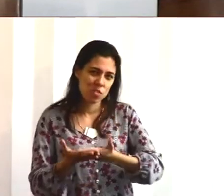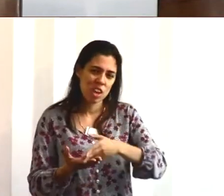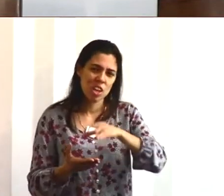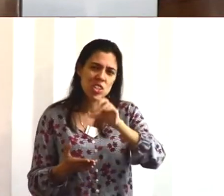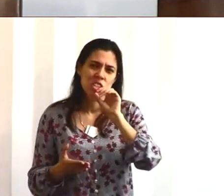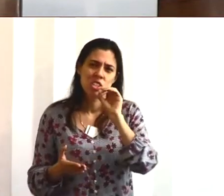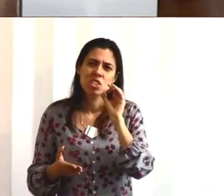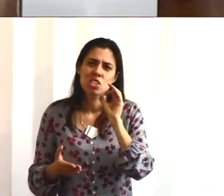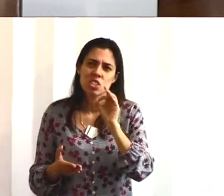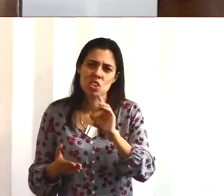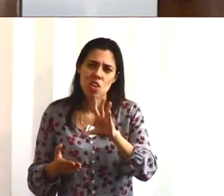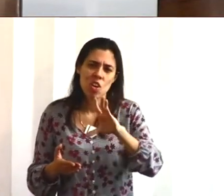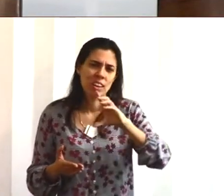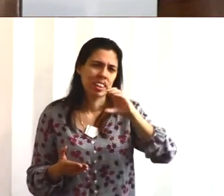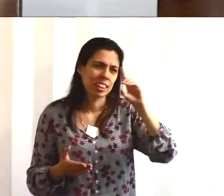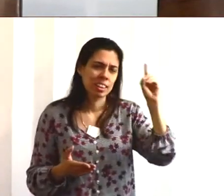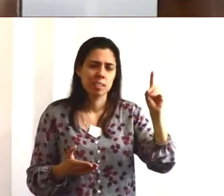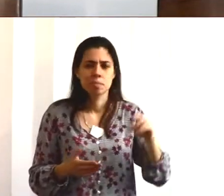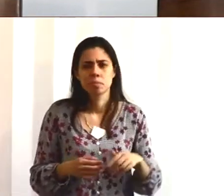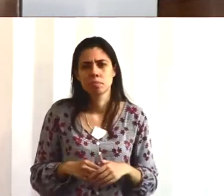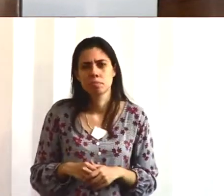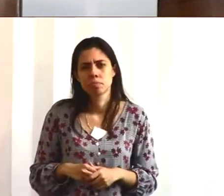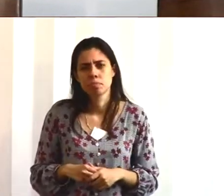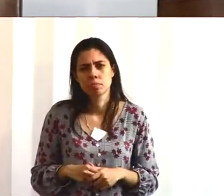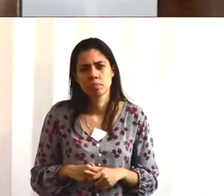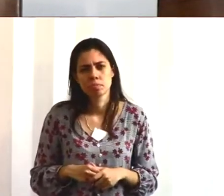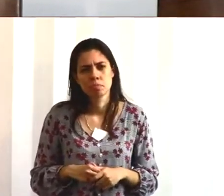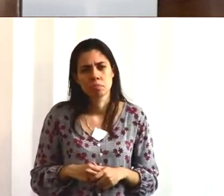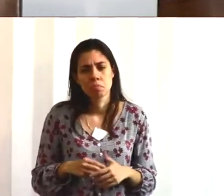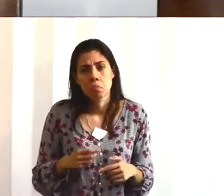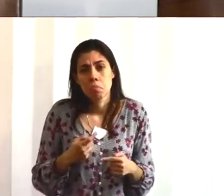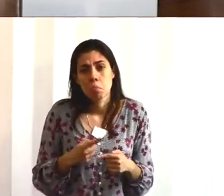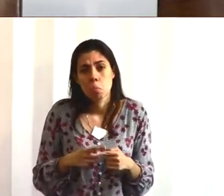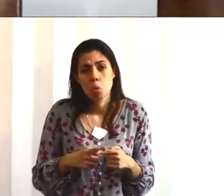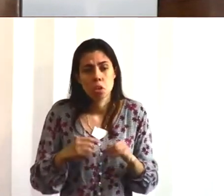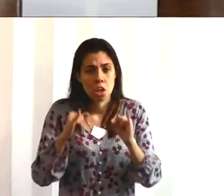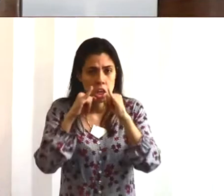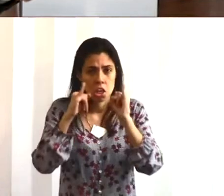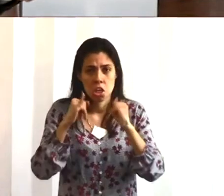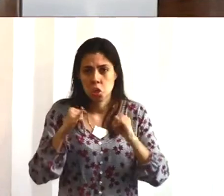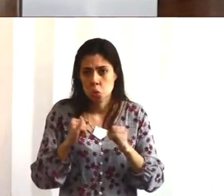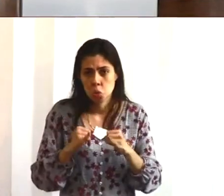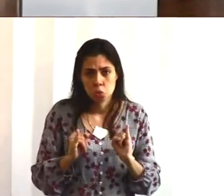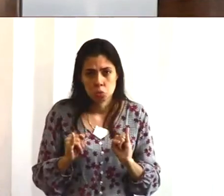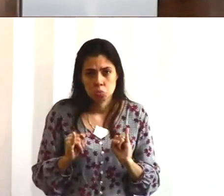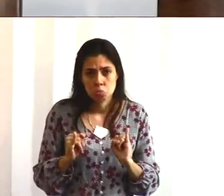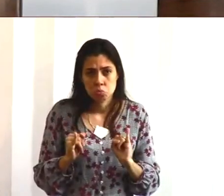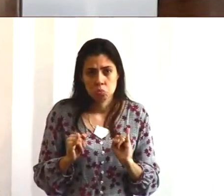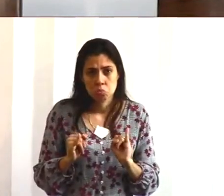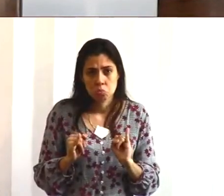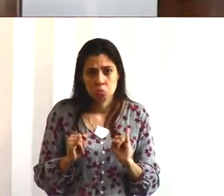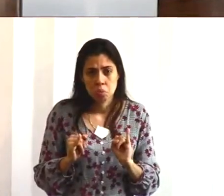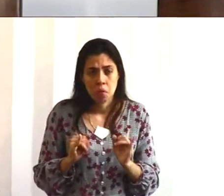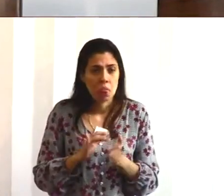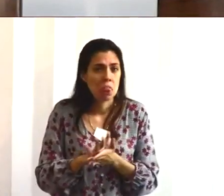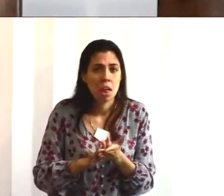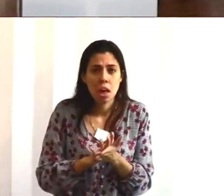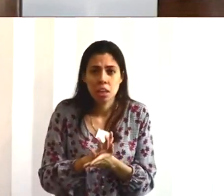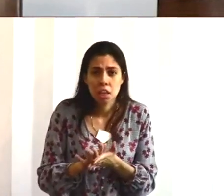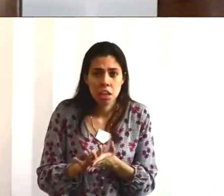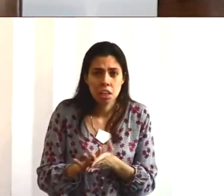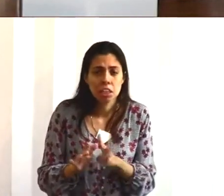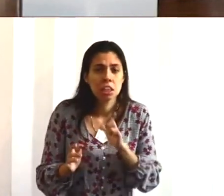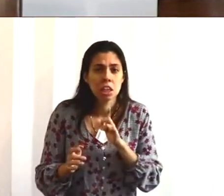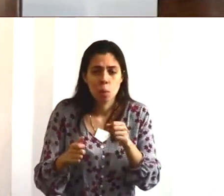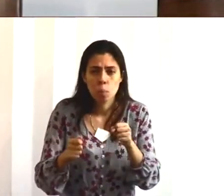poderiam sequer firmar uma promessa, que não poderiam sequer livrá-los da própria mão de Deus, Deus estava